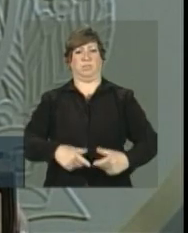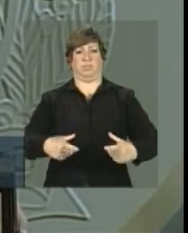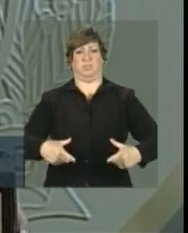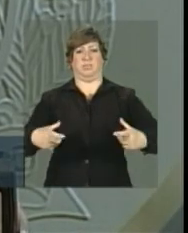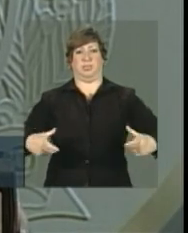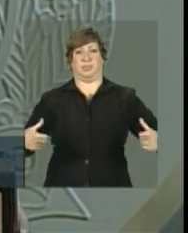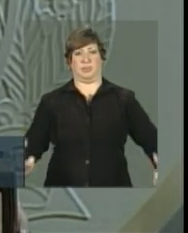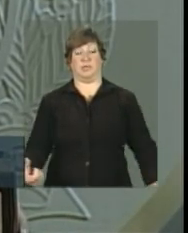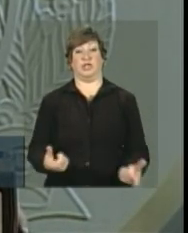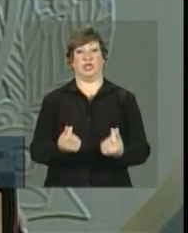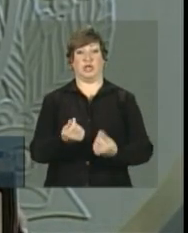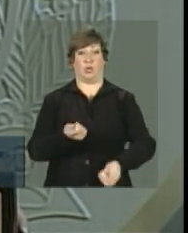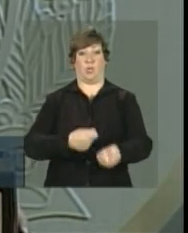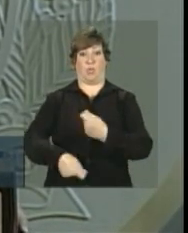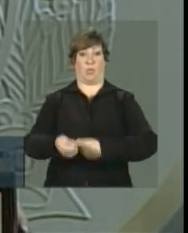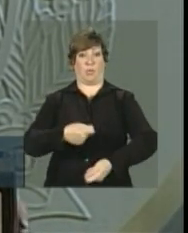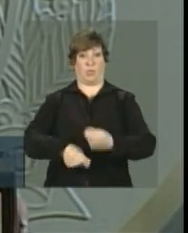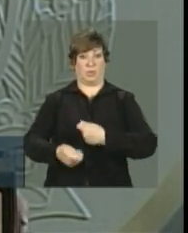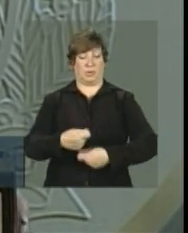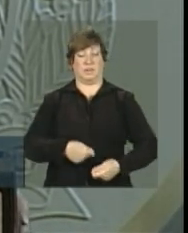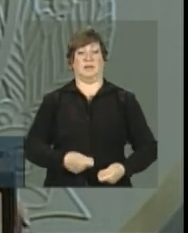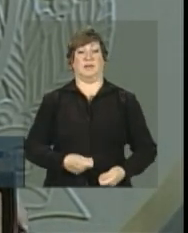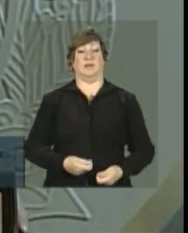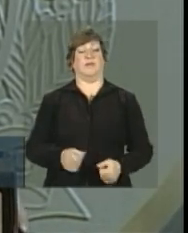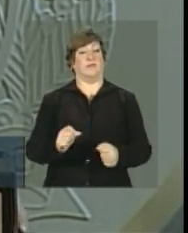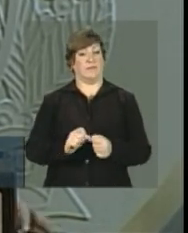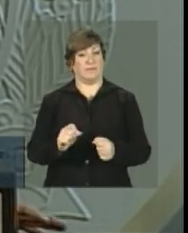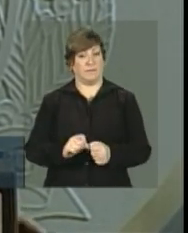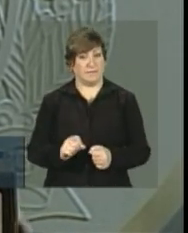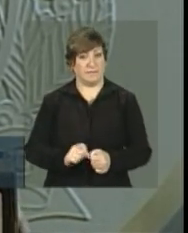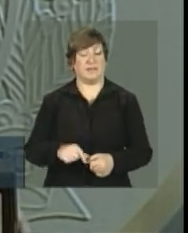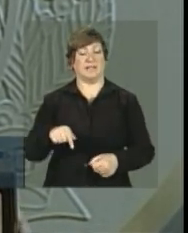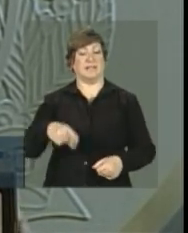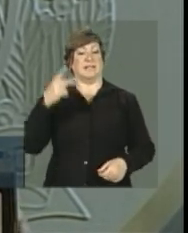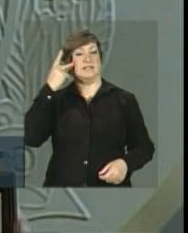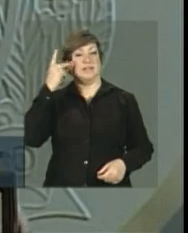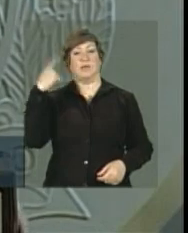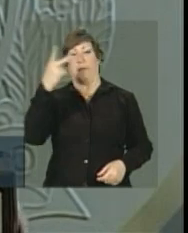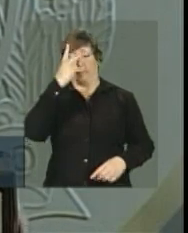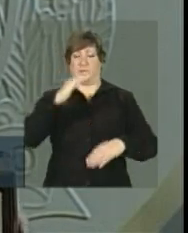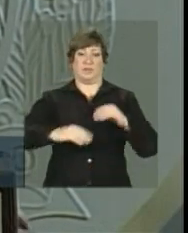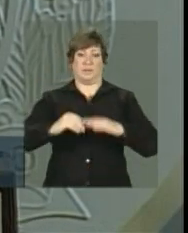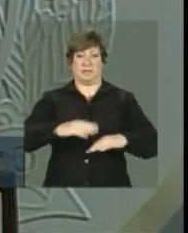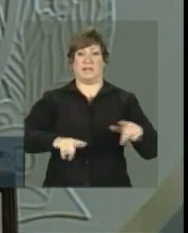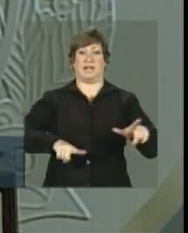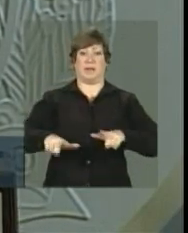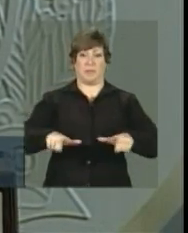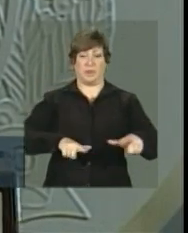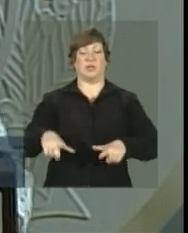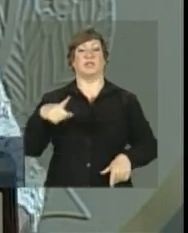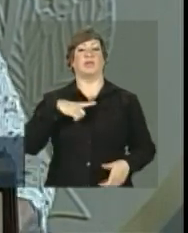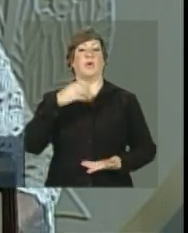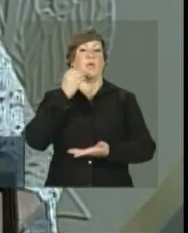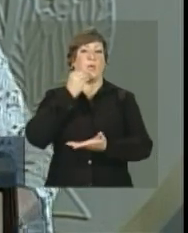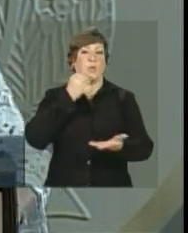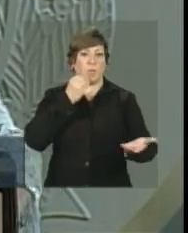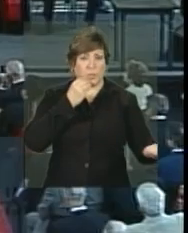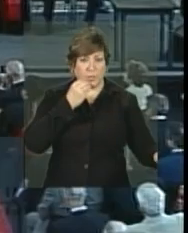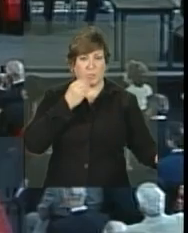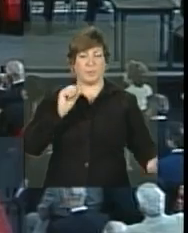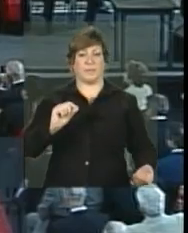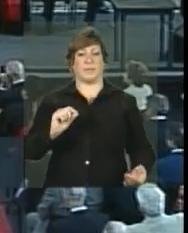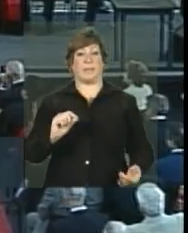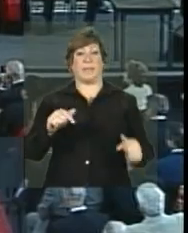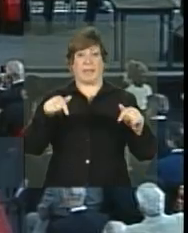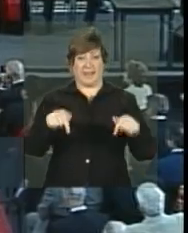a riqueza era produzida, os trabalhadores tinham oportunidades, E